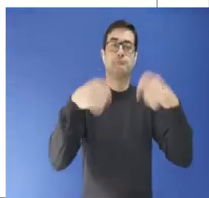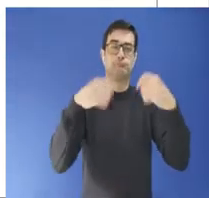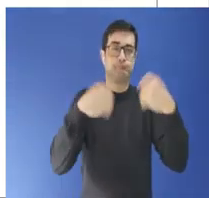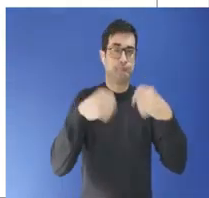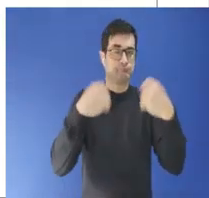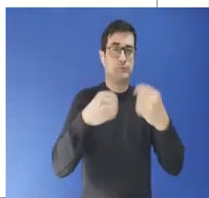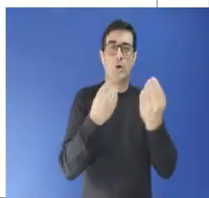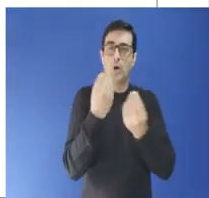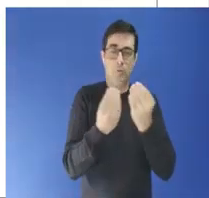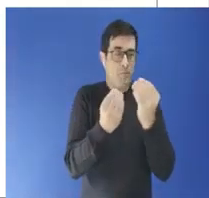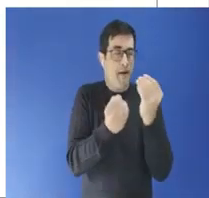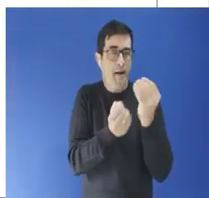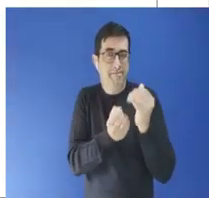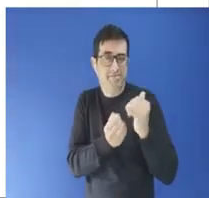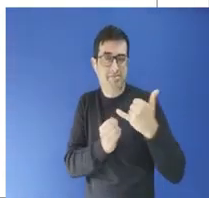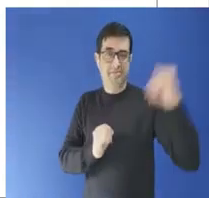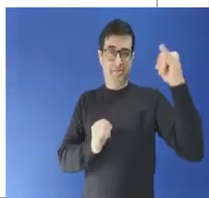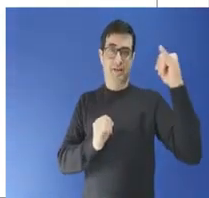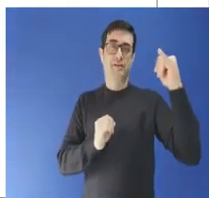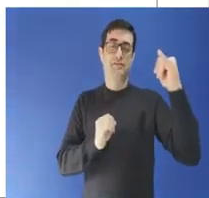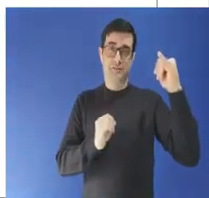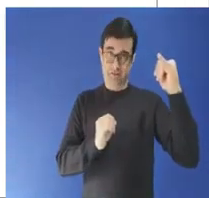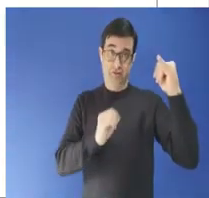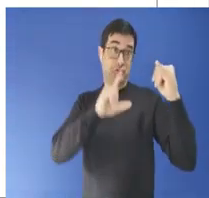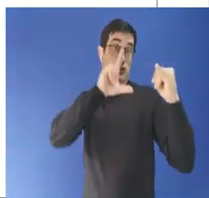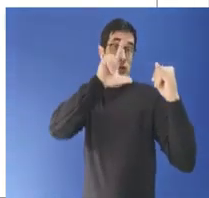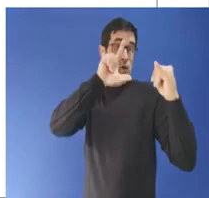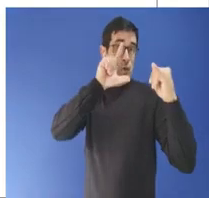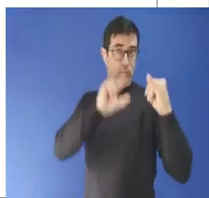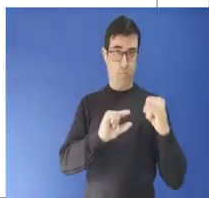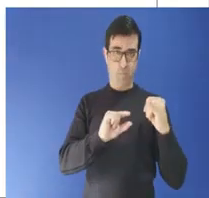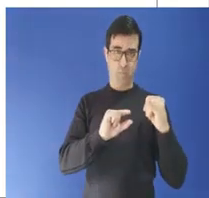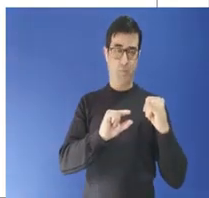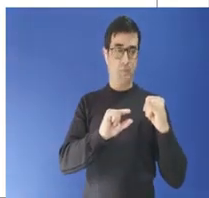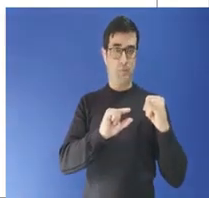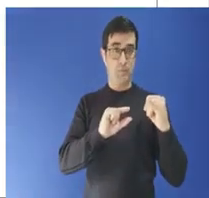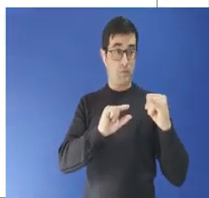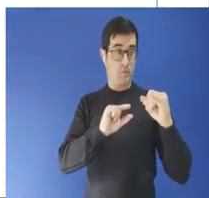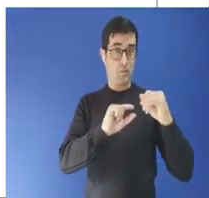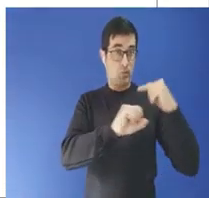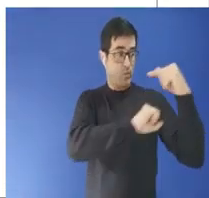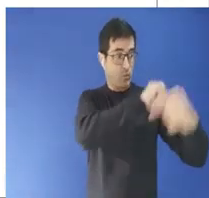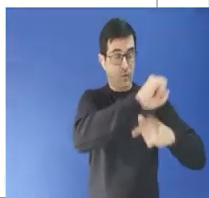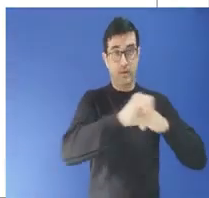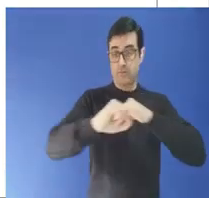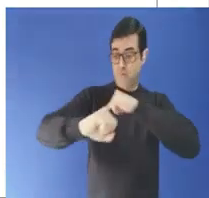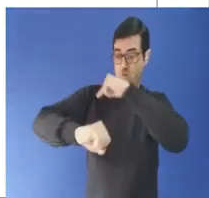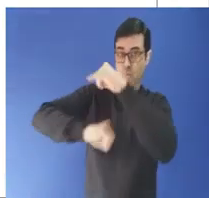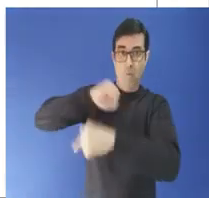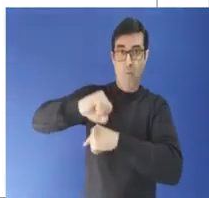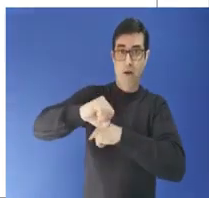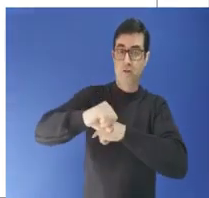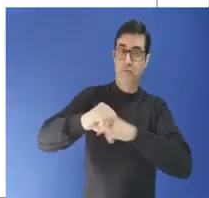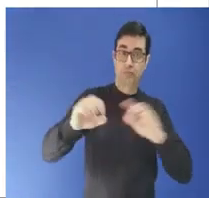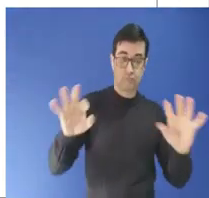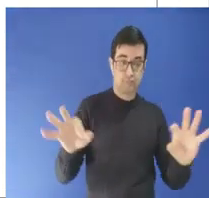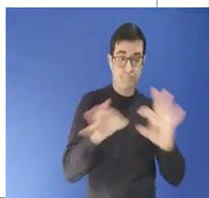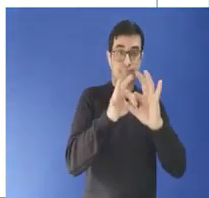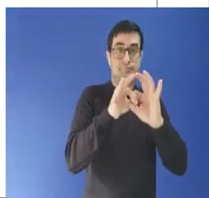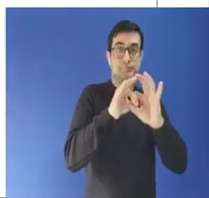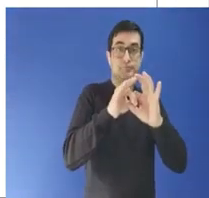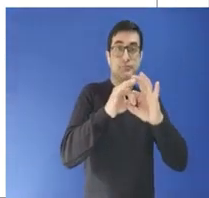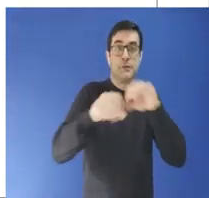né? Em outras palavras, que esses átomos, né, atinjam uma estabilidade que não tinham quando não